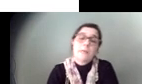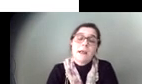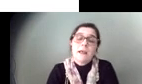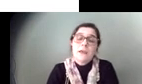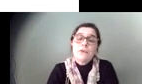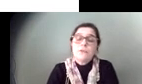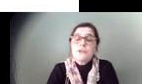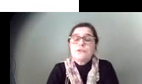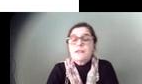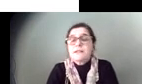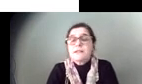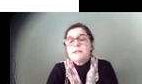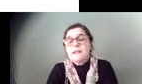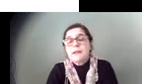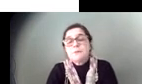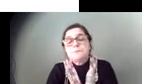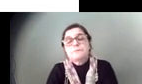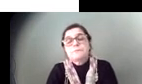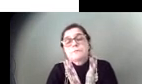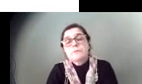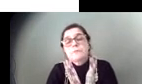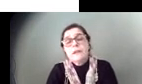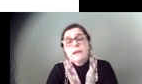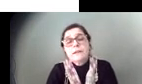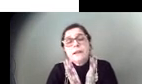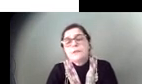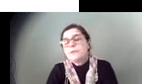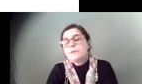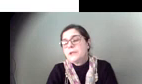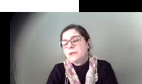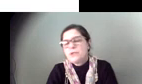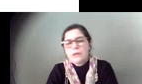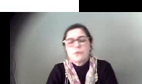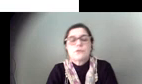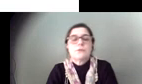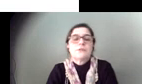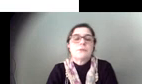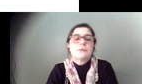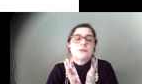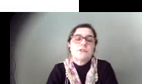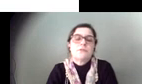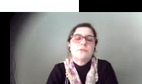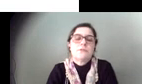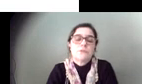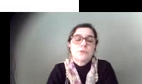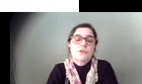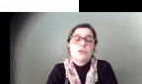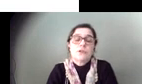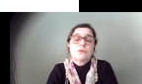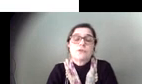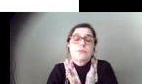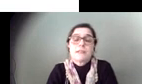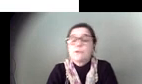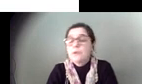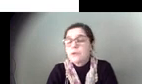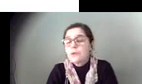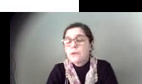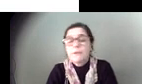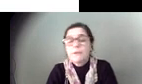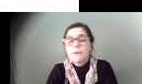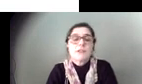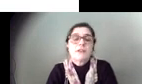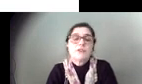é. E o vídeo tem que ser mandado até no final de agosto, mais ou menos, 20 e pouquinho de agosto, mas está tudo